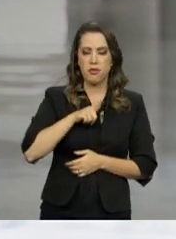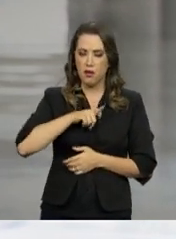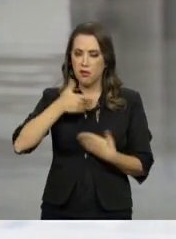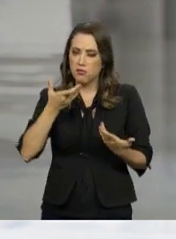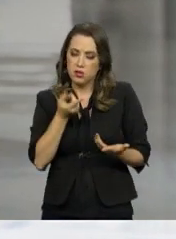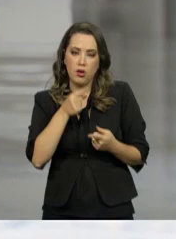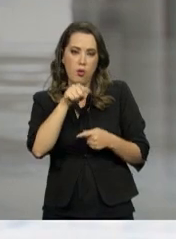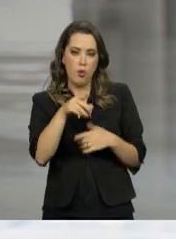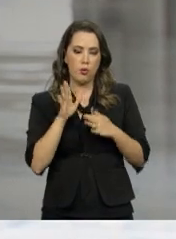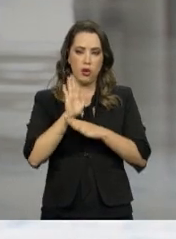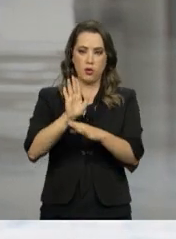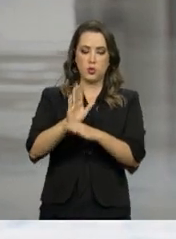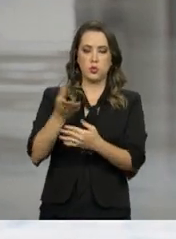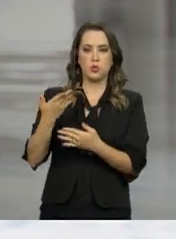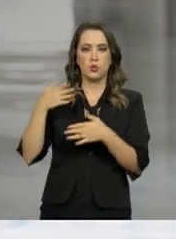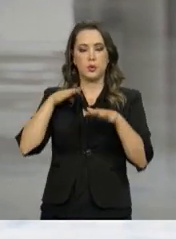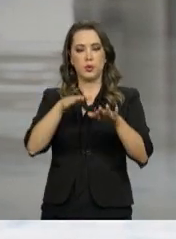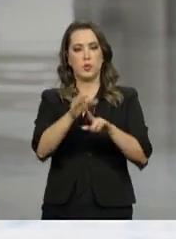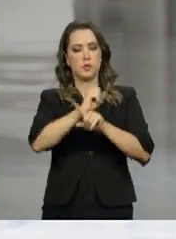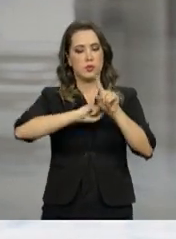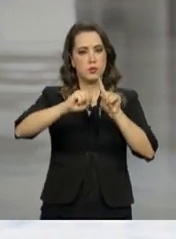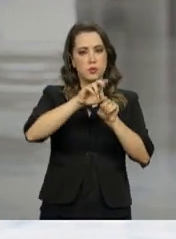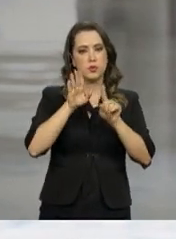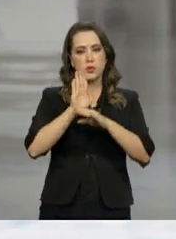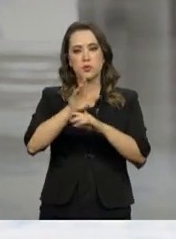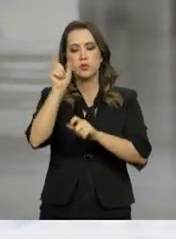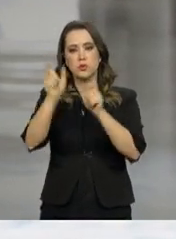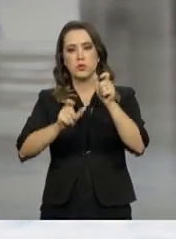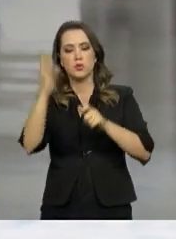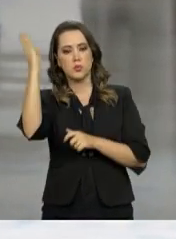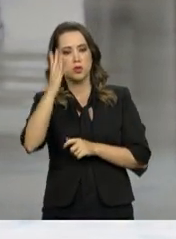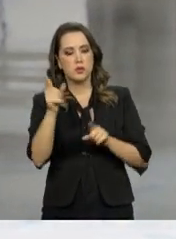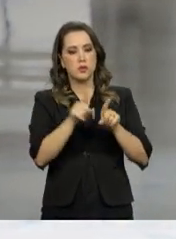para que eles possam se inserir na sociedade, a gente ajuda os brasileiros e ajuda os venezuelanos.